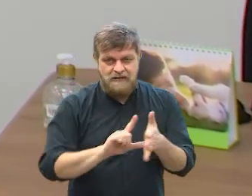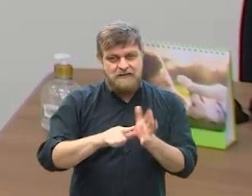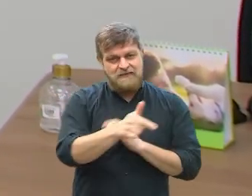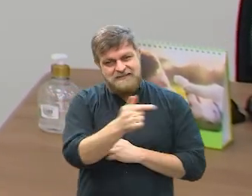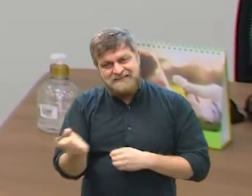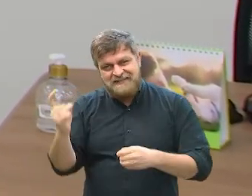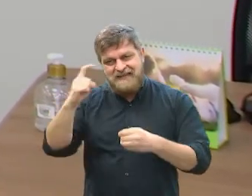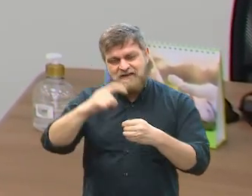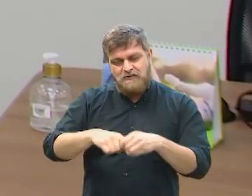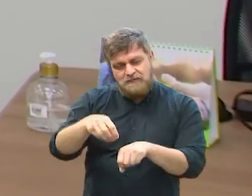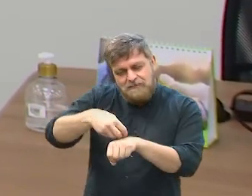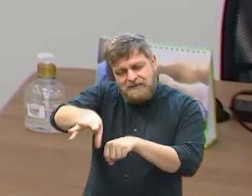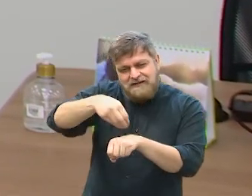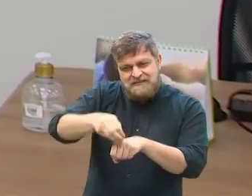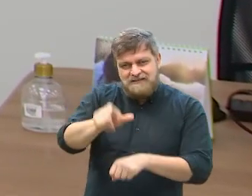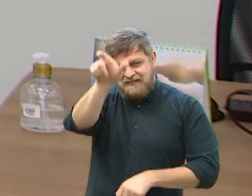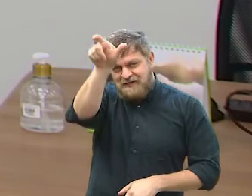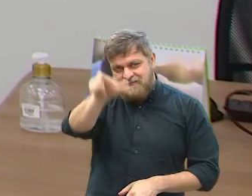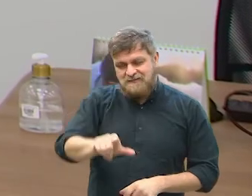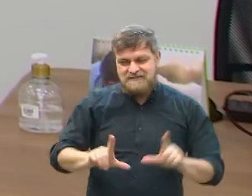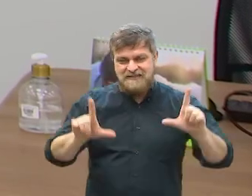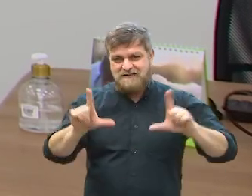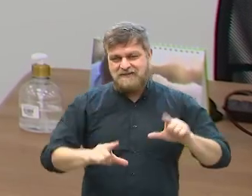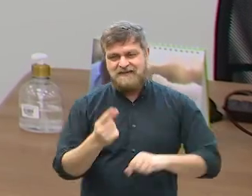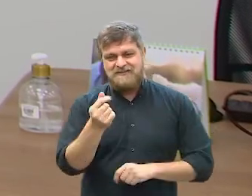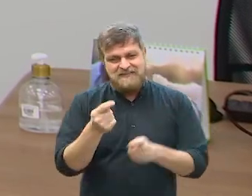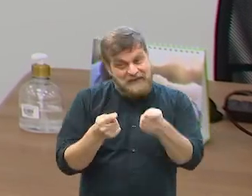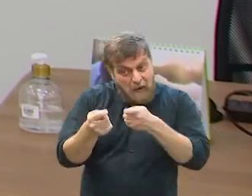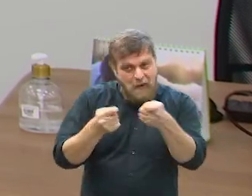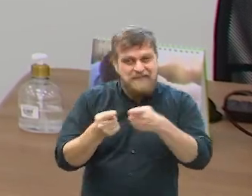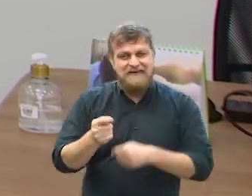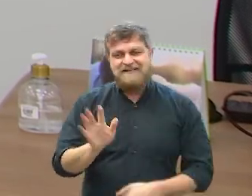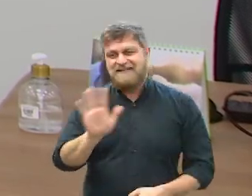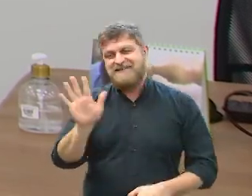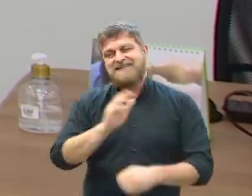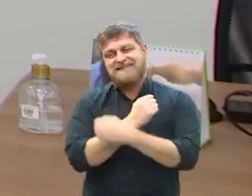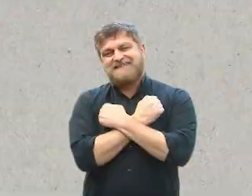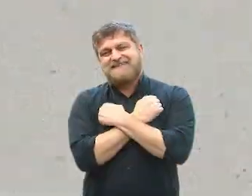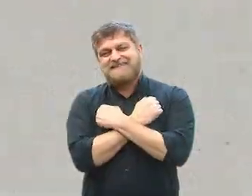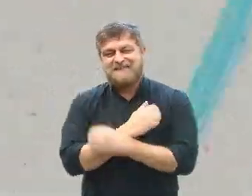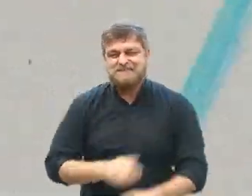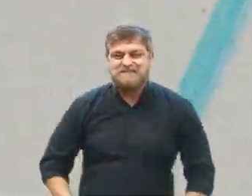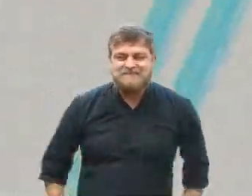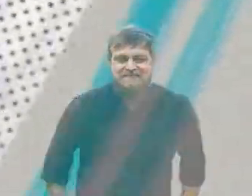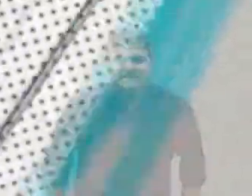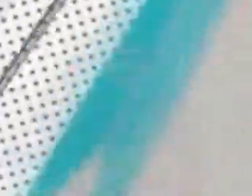semana eu volto com mais dicas para você aqui no Na Ponta do Lápis. Um abraço, até lá, tchau.